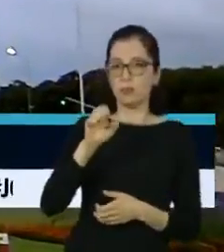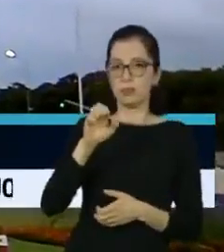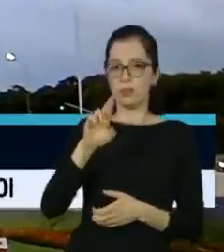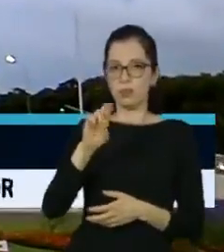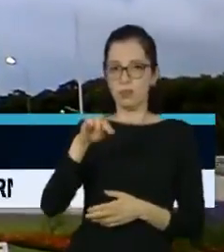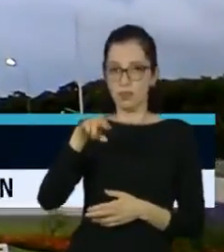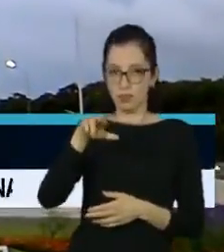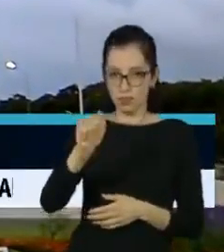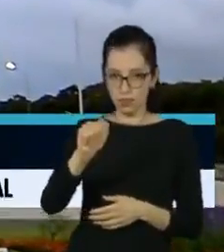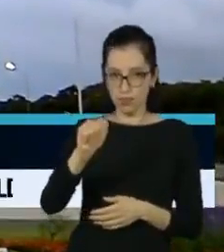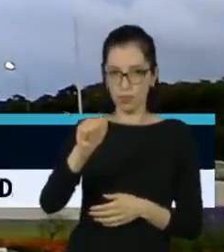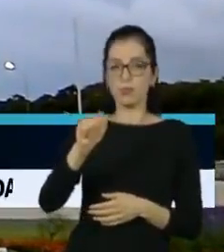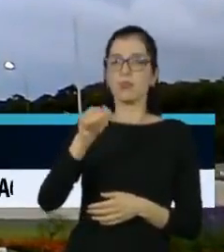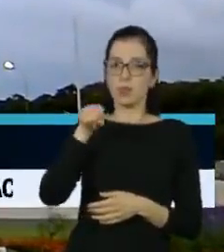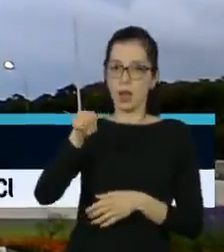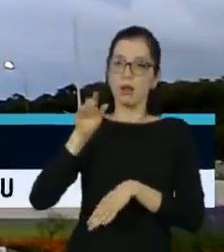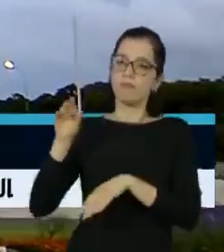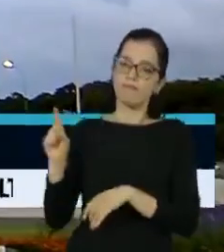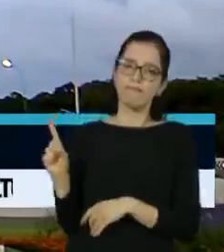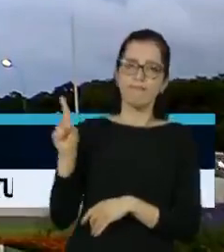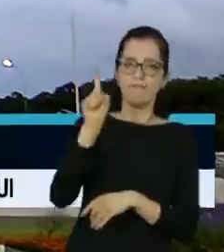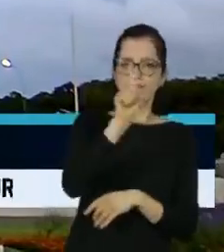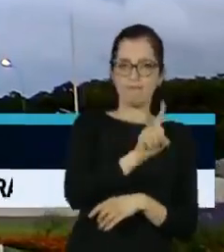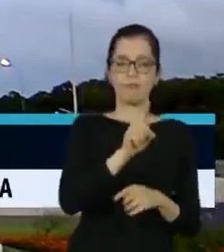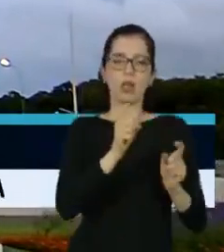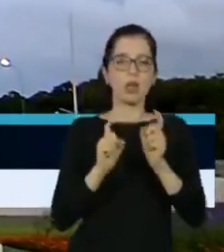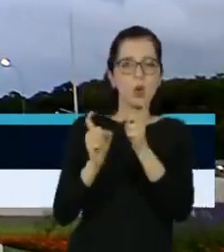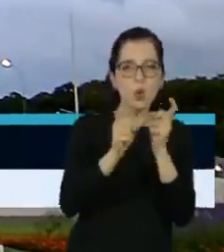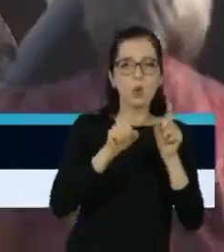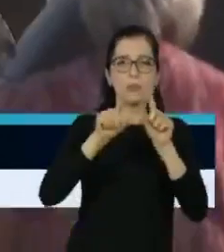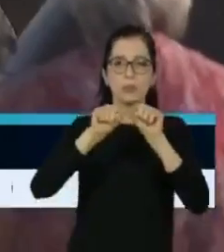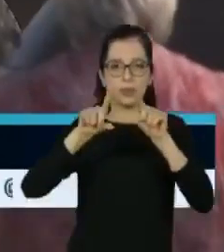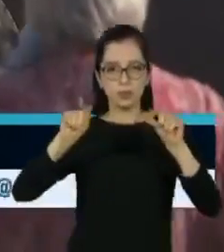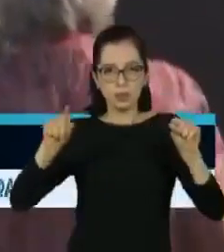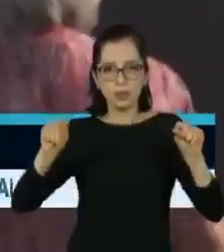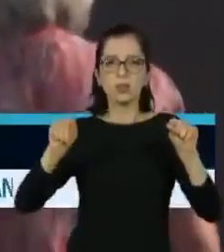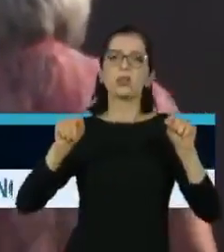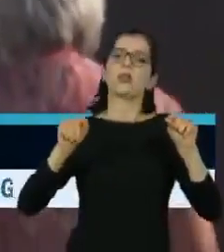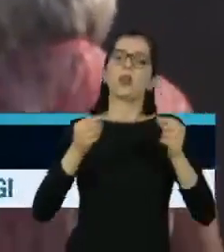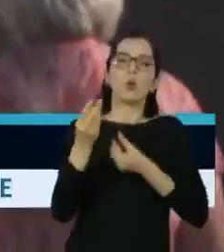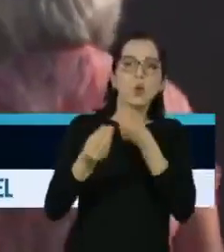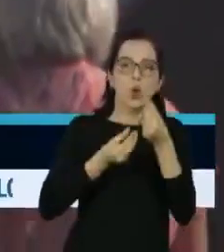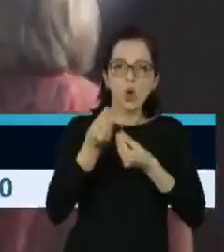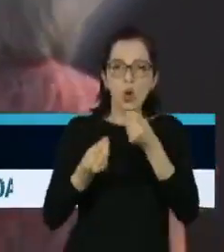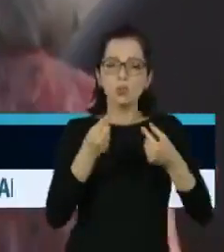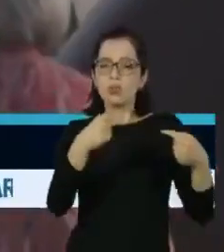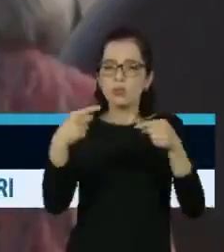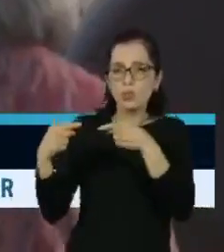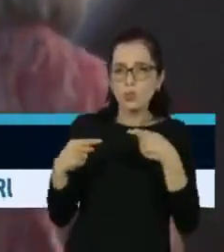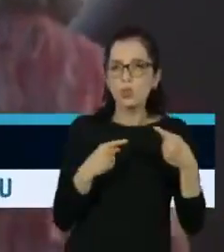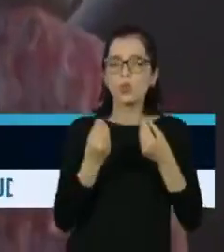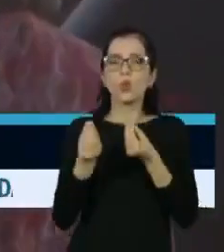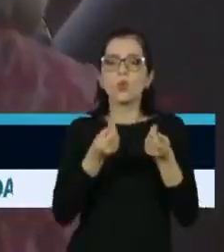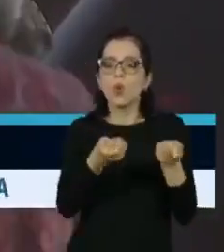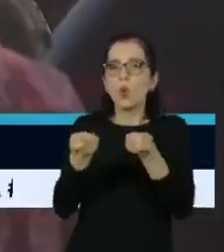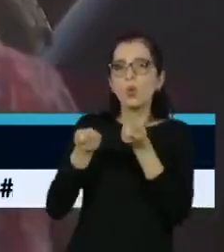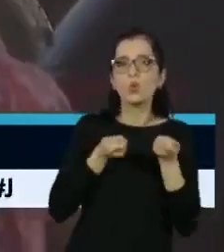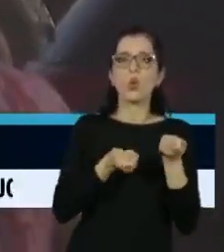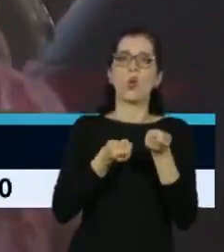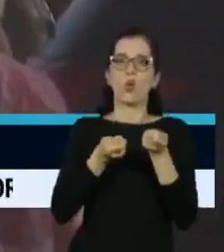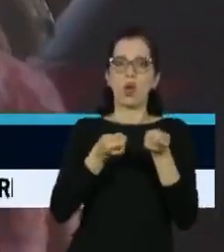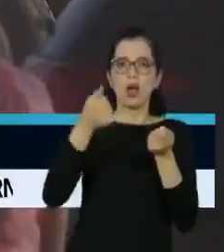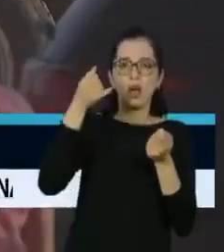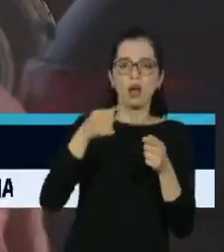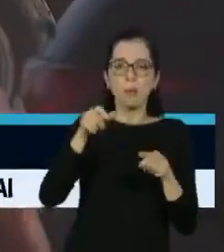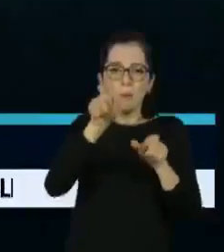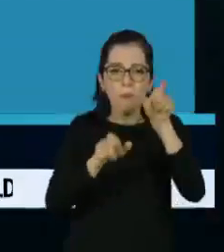reuniu esta semana em Brasília com autoridades do governo brasileiro para discutir medidas para conter o avanço da entrada ilegal no